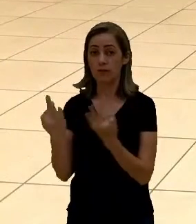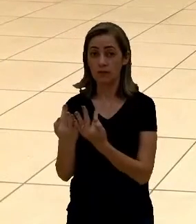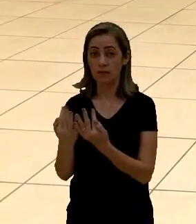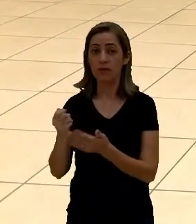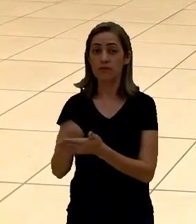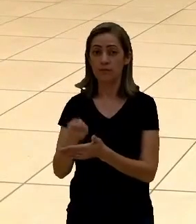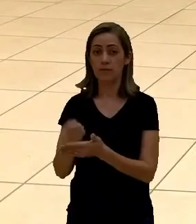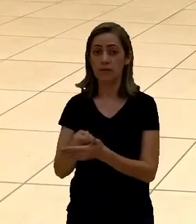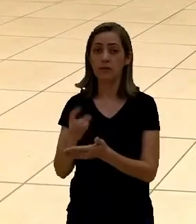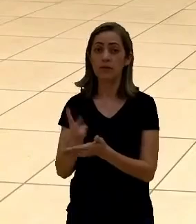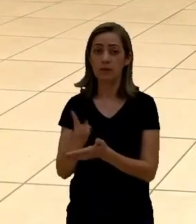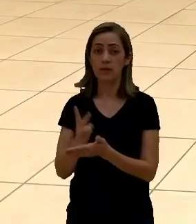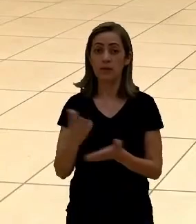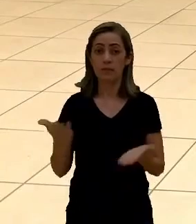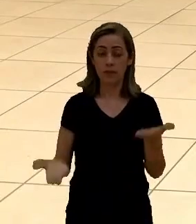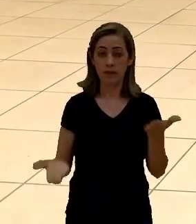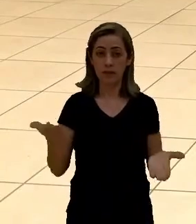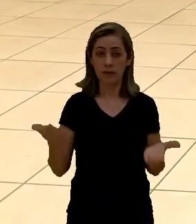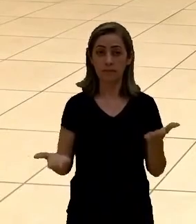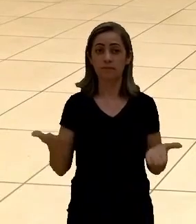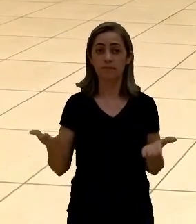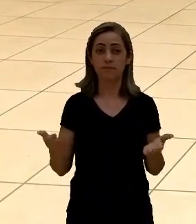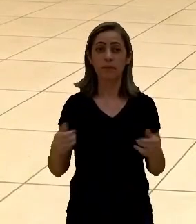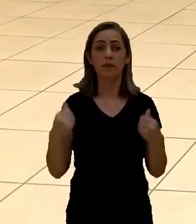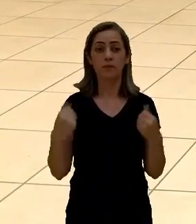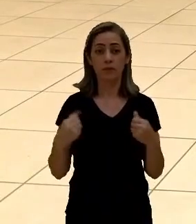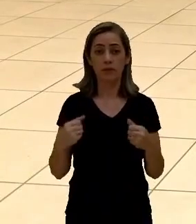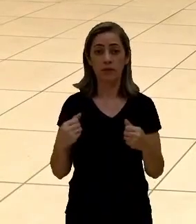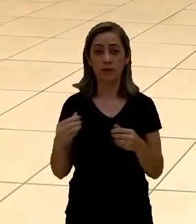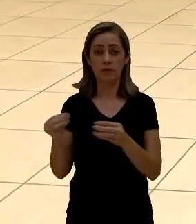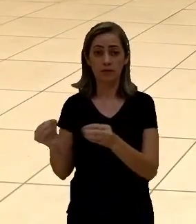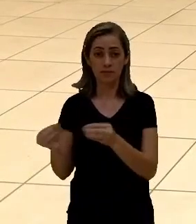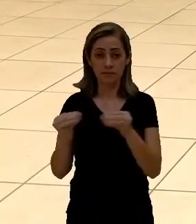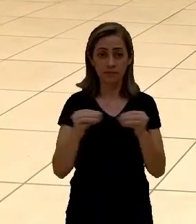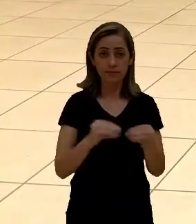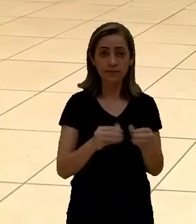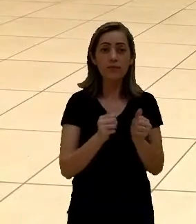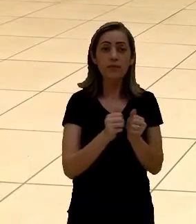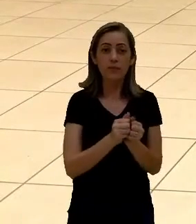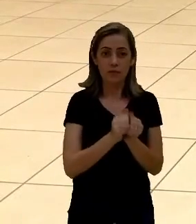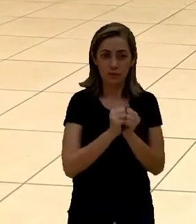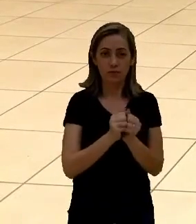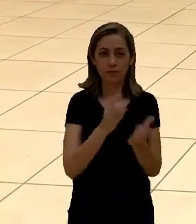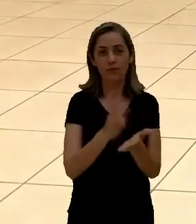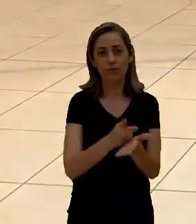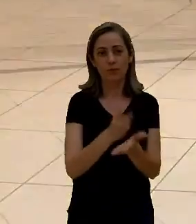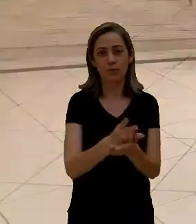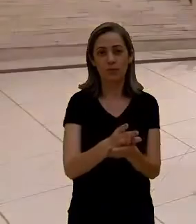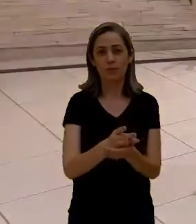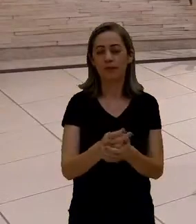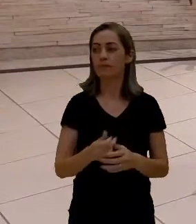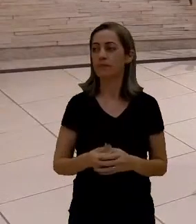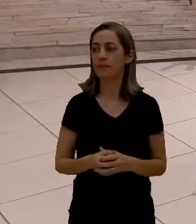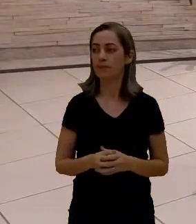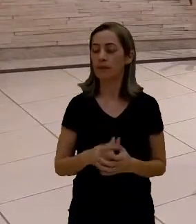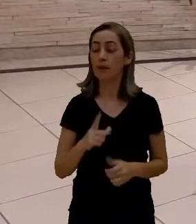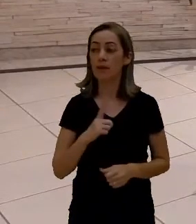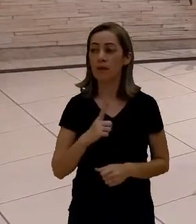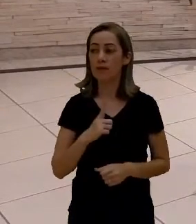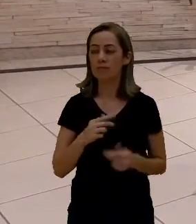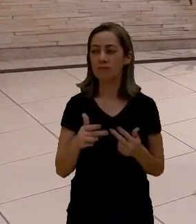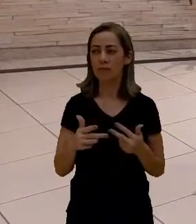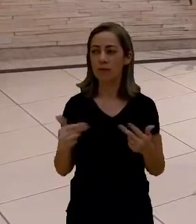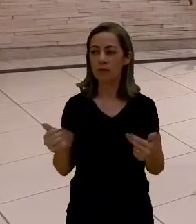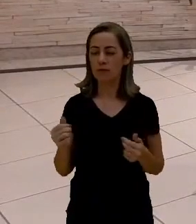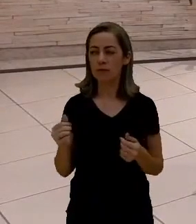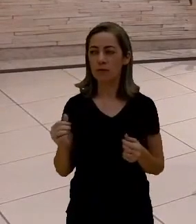equilibrando e quando possível levava eles comigo né Eu os levo sempre que possível e tem alguma coisa